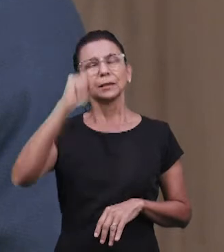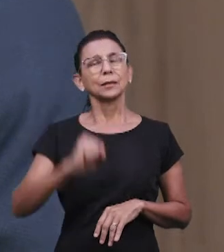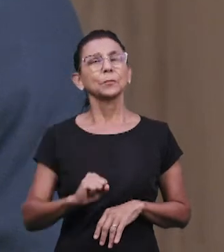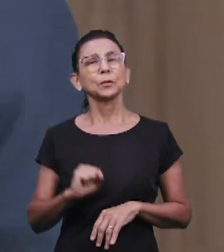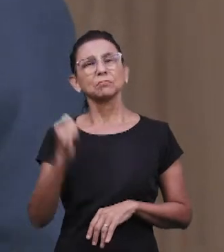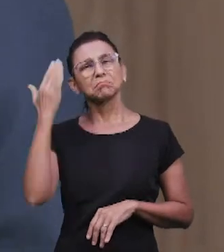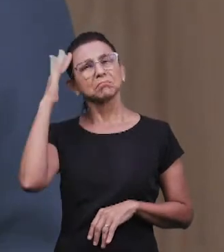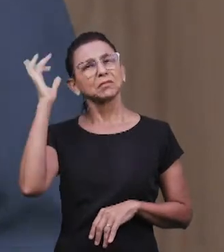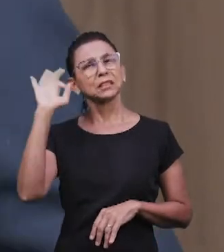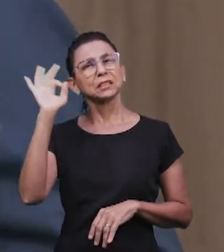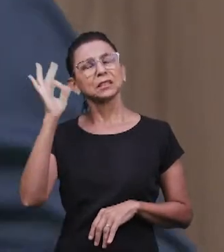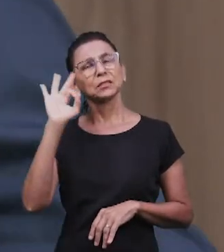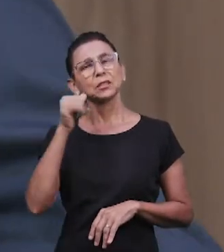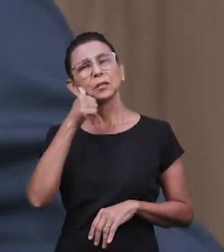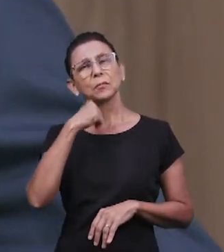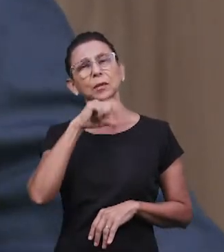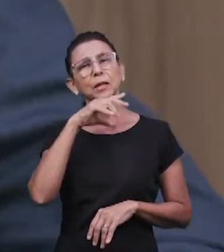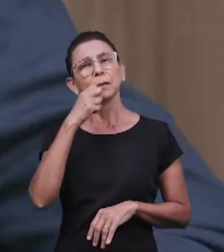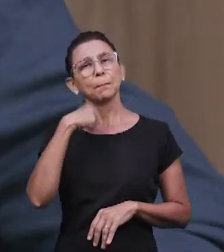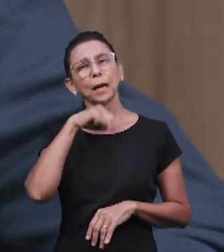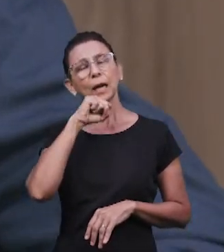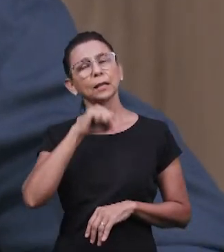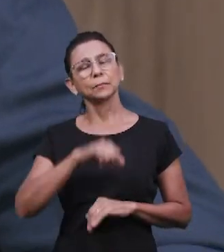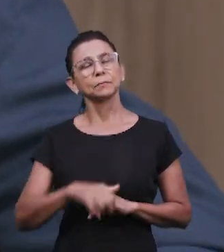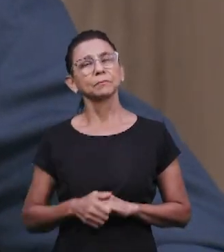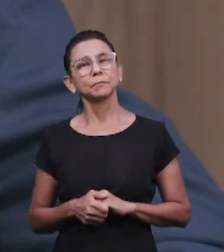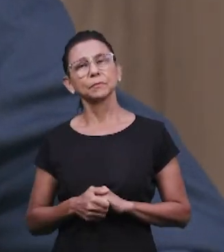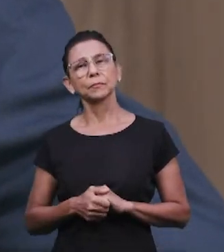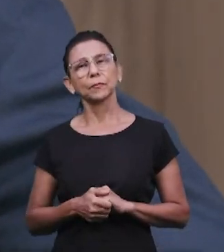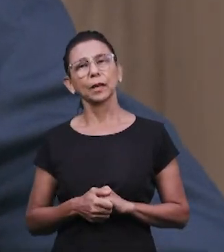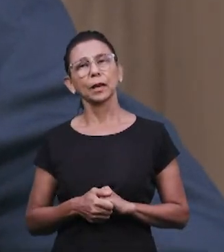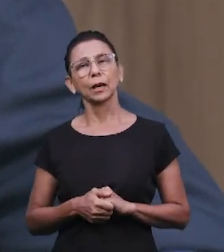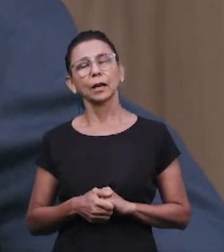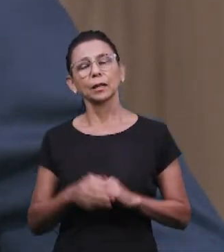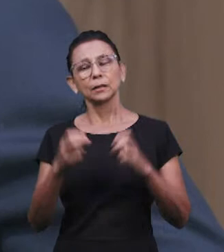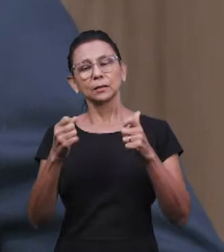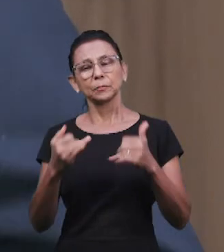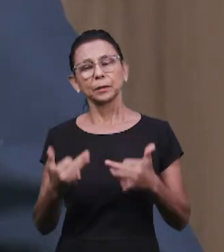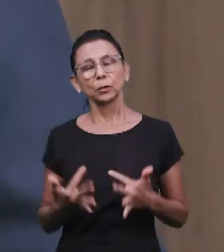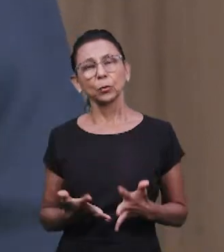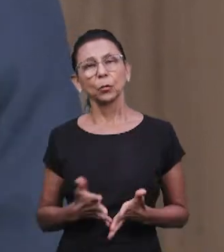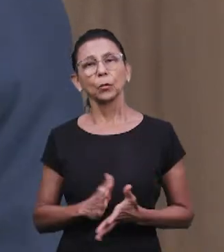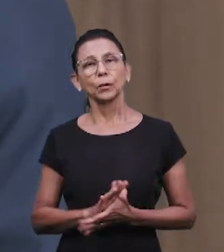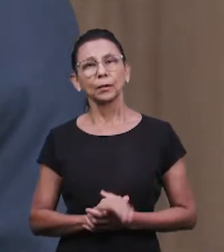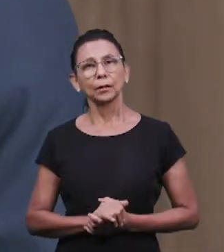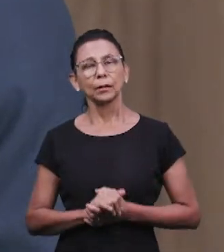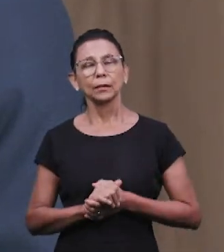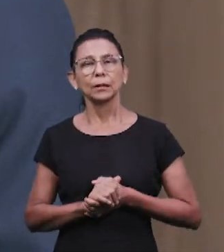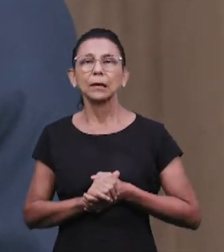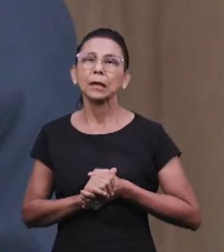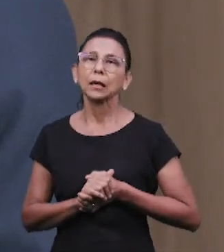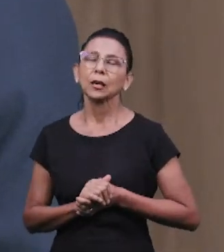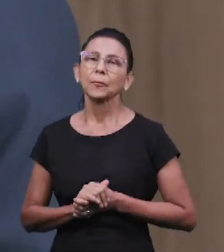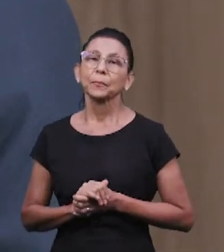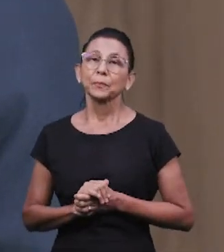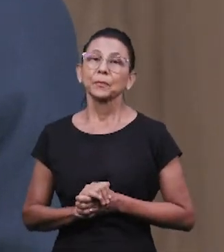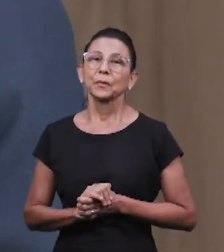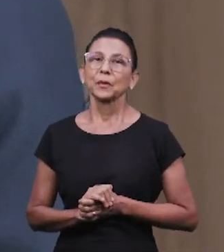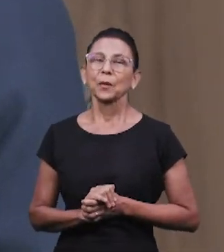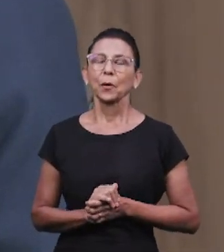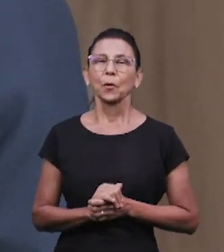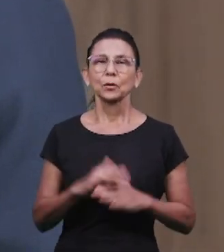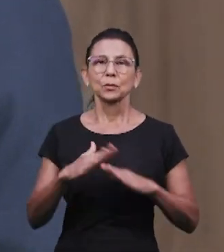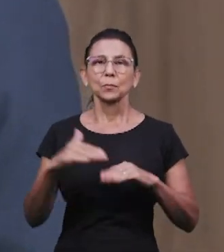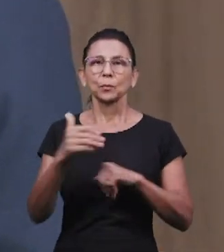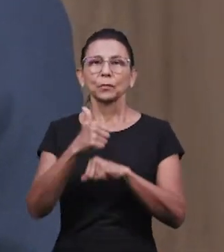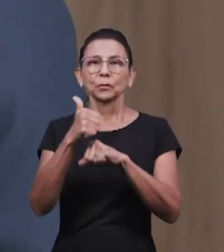mãe falou, e porque hoje, como já dizia, tem até um psiquiatra brasileiro que fala o seguinte, que as crianças hoje com 7 anos de idade